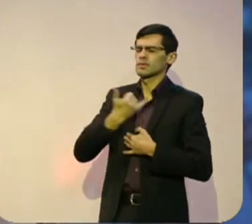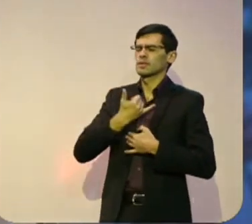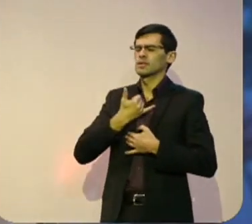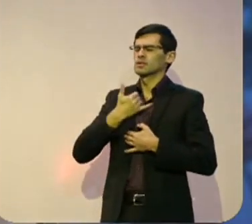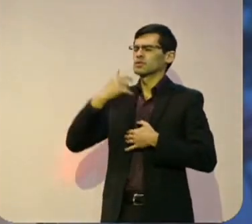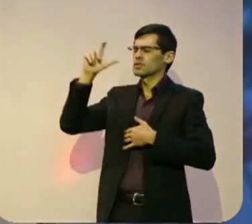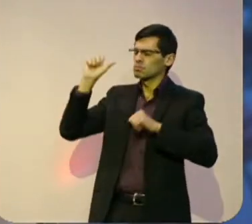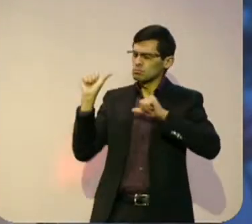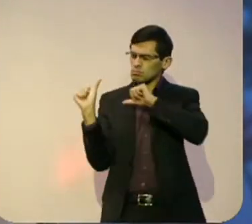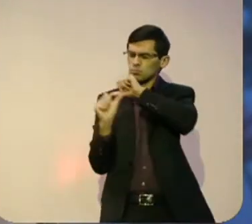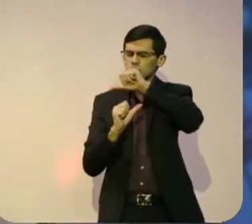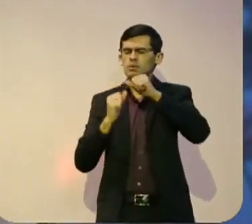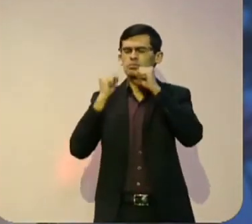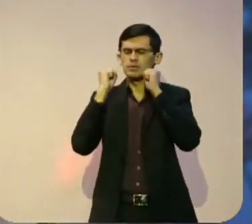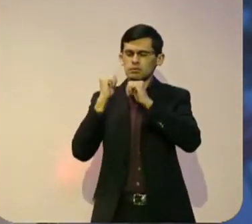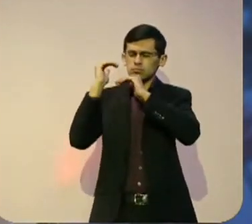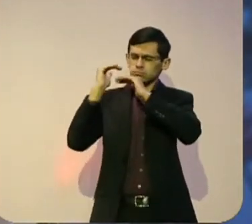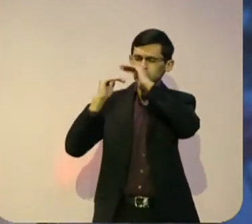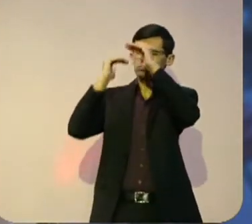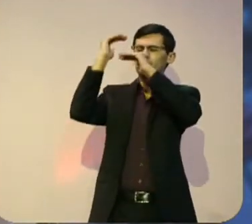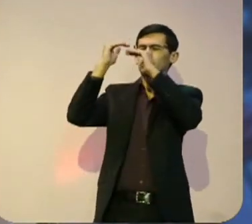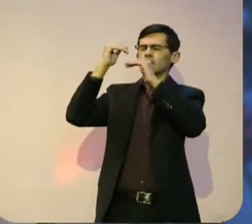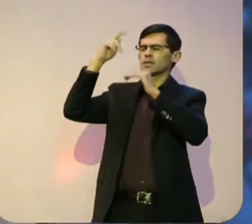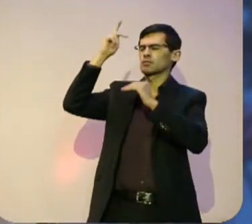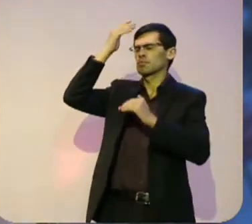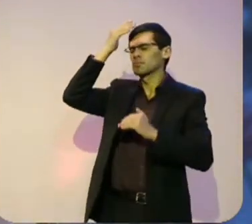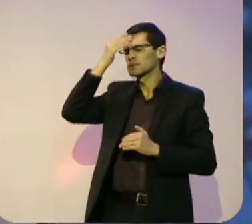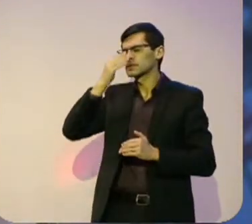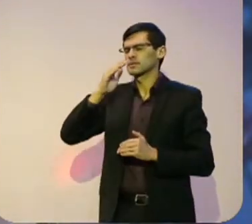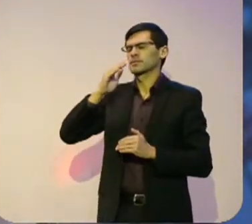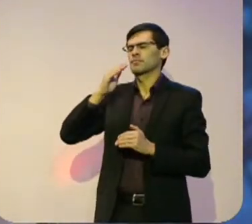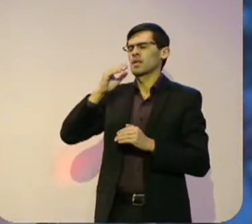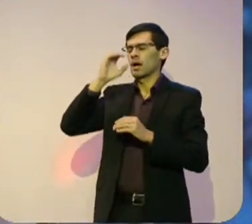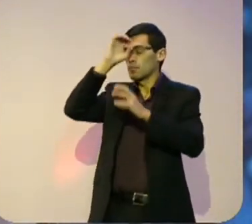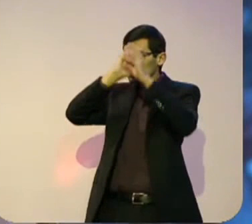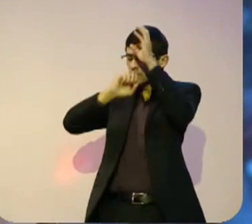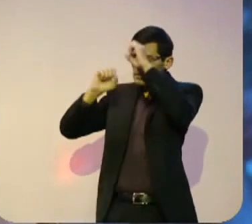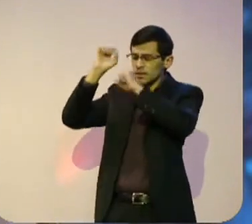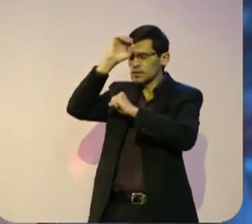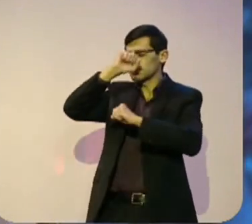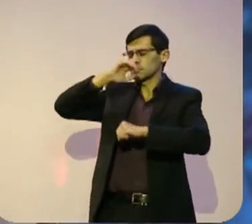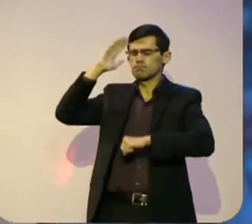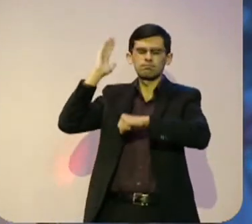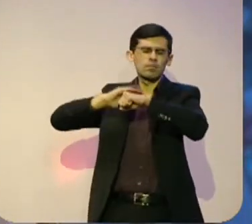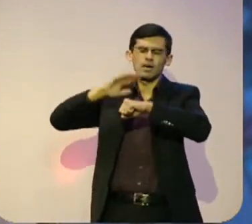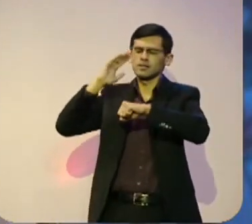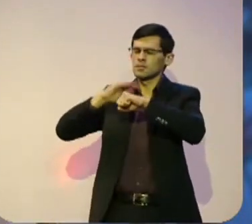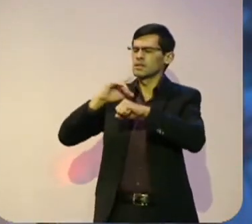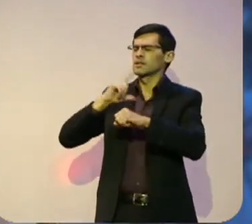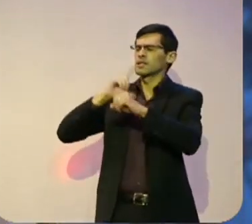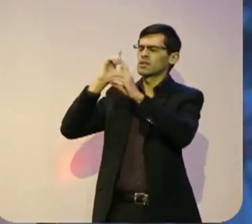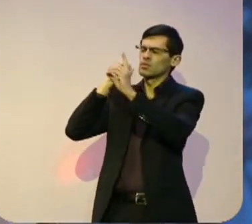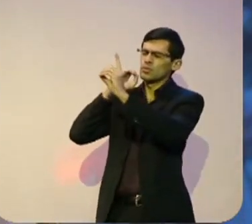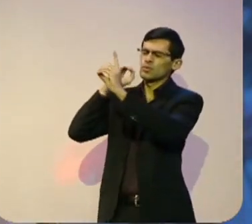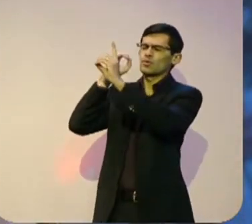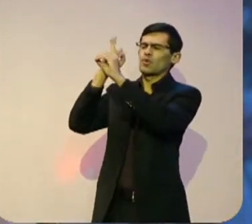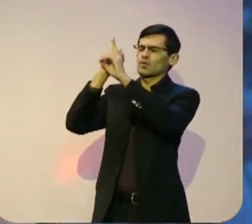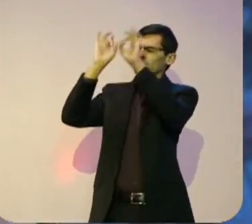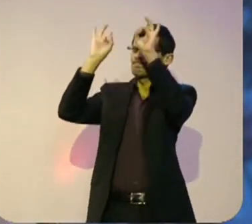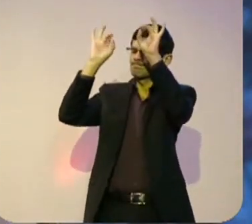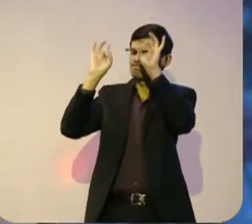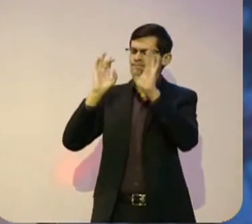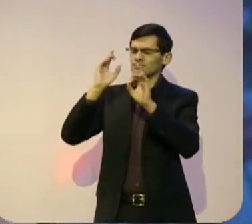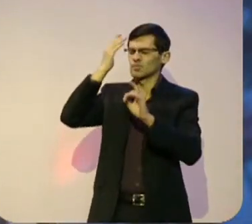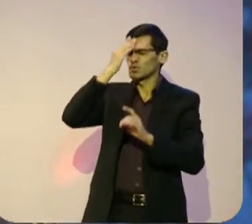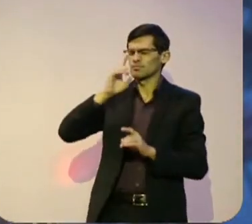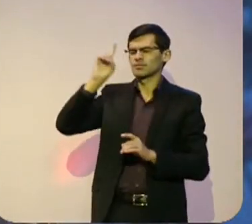que sim, cresçamos na Tua presença mais uma vez, aprendamos, tenhamos um encontro pessoal e especial